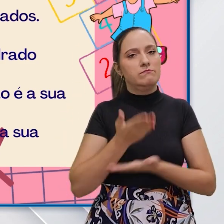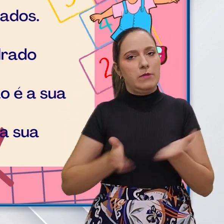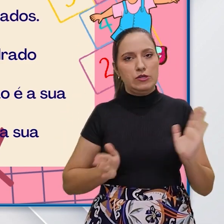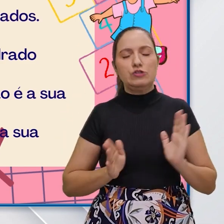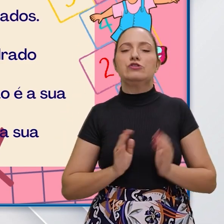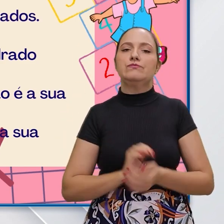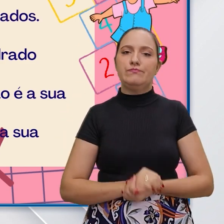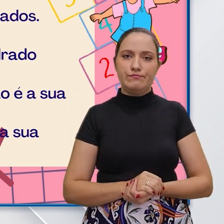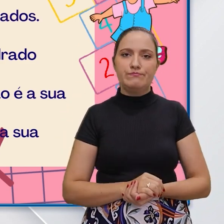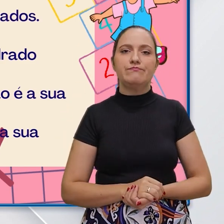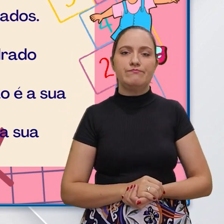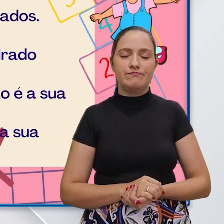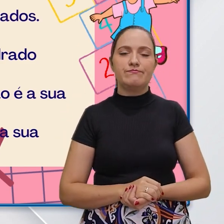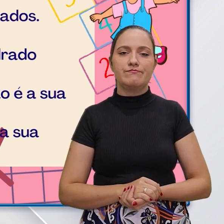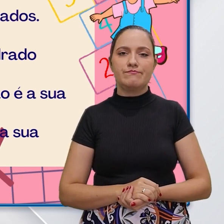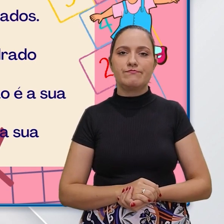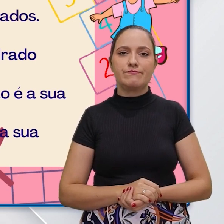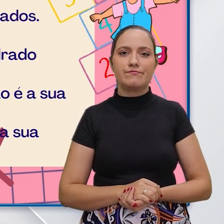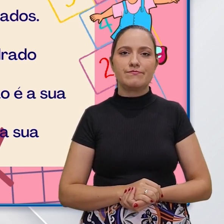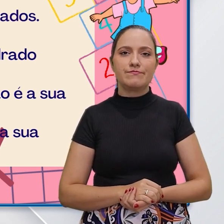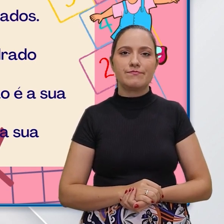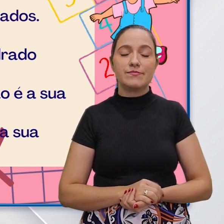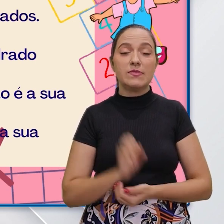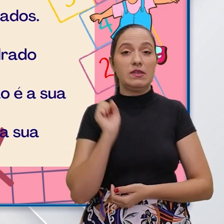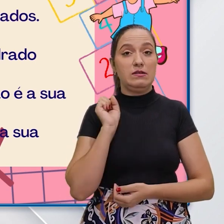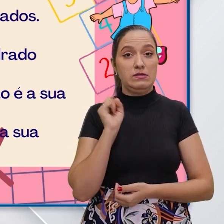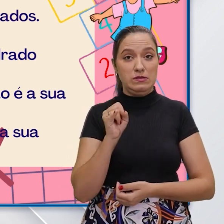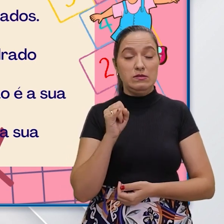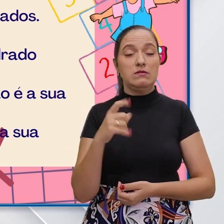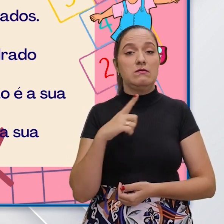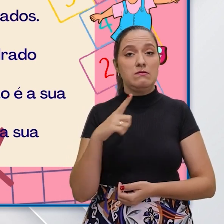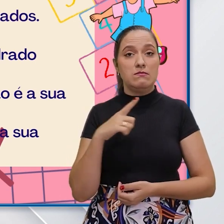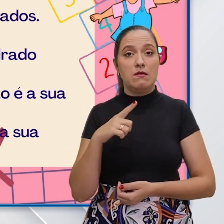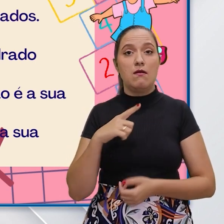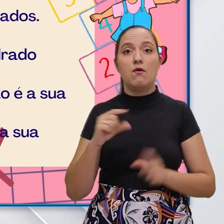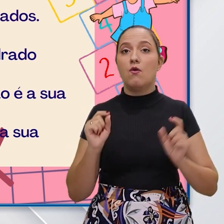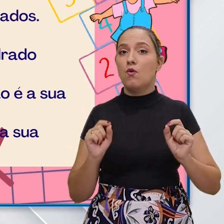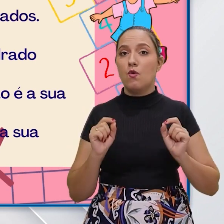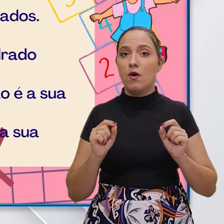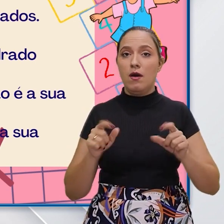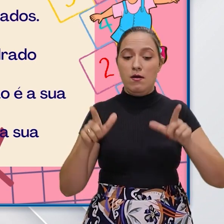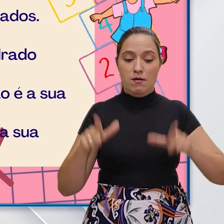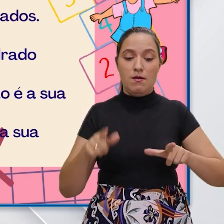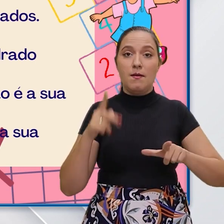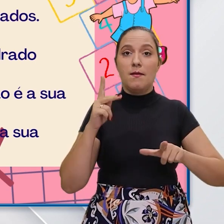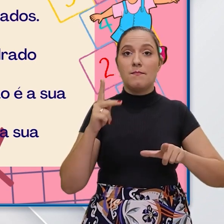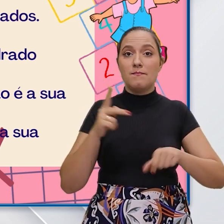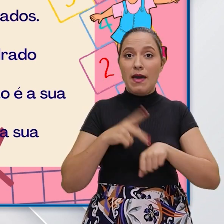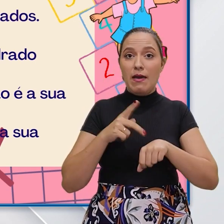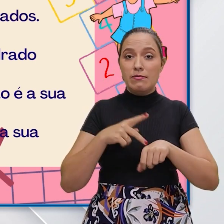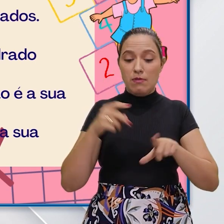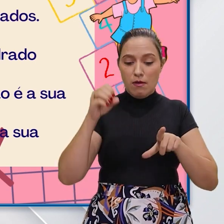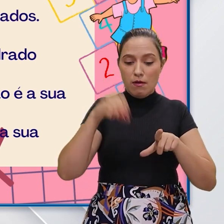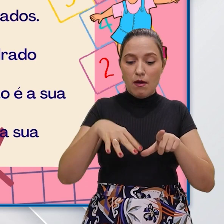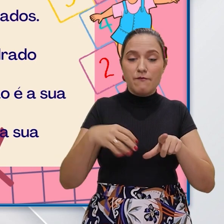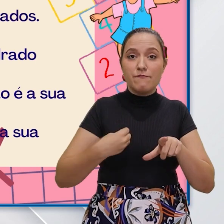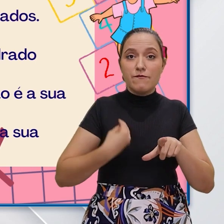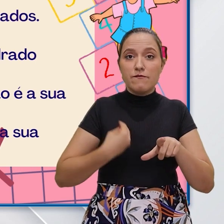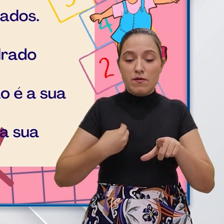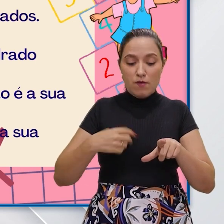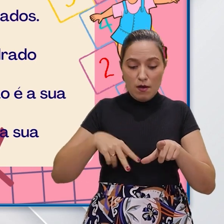subsequente, perde a vez. Se pisar no quadrado onde a pedrinha